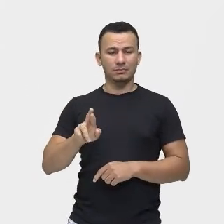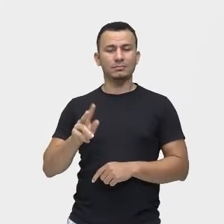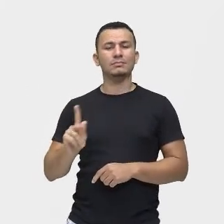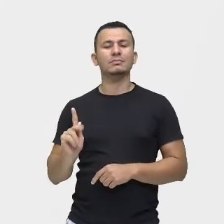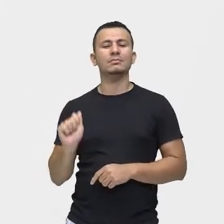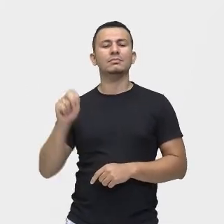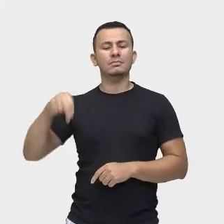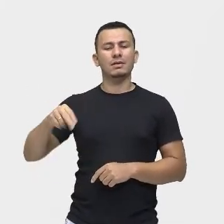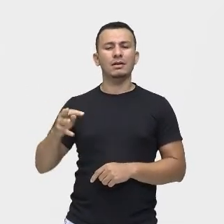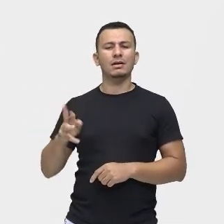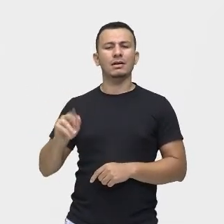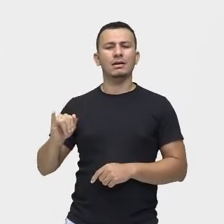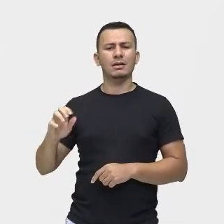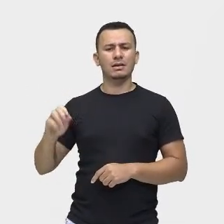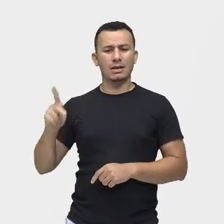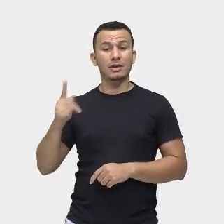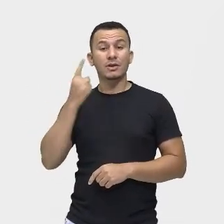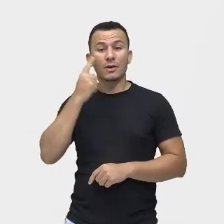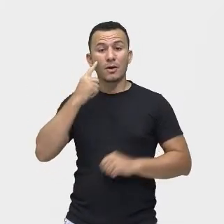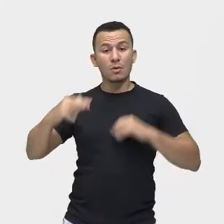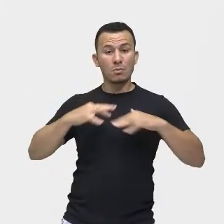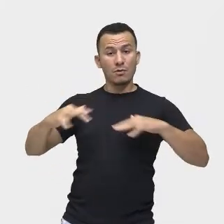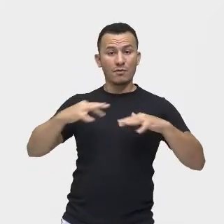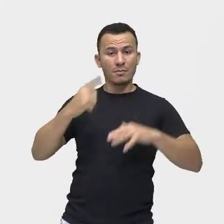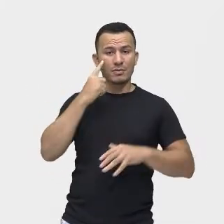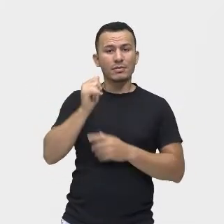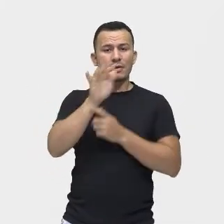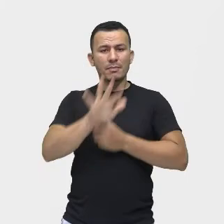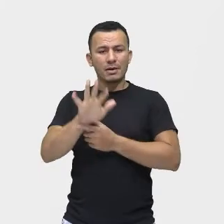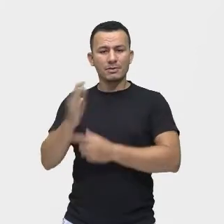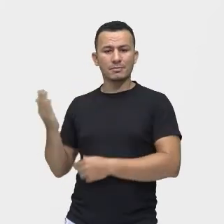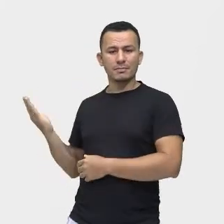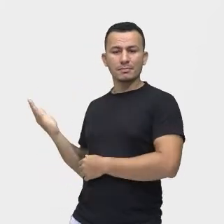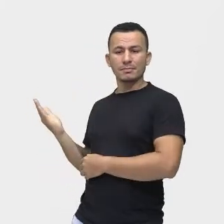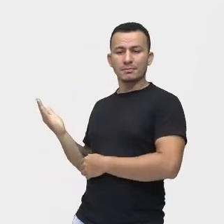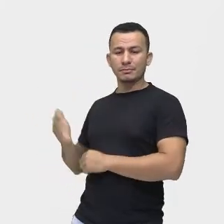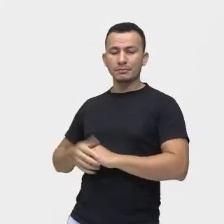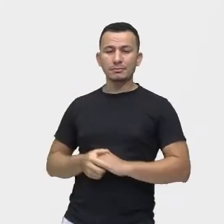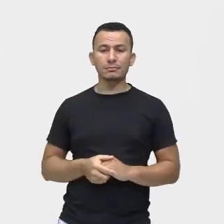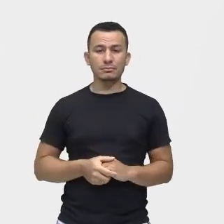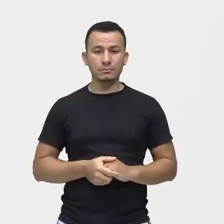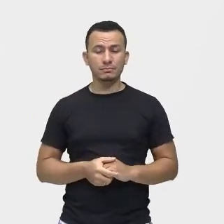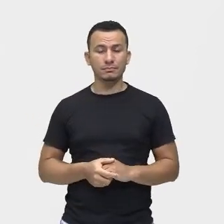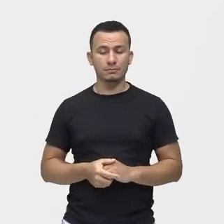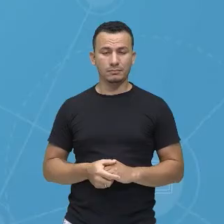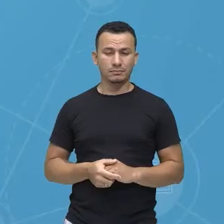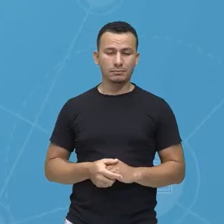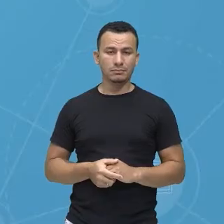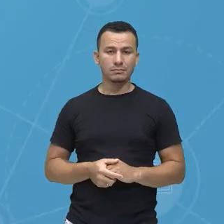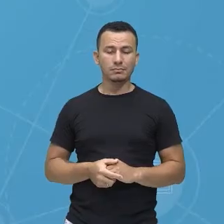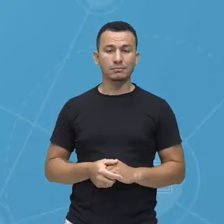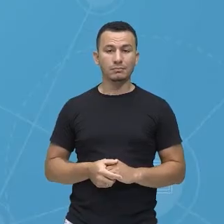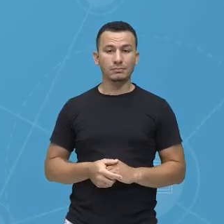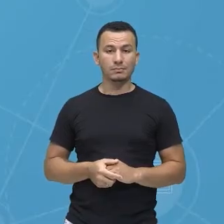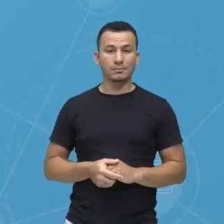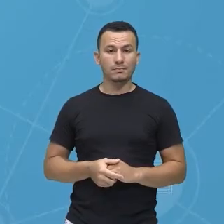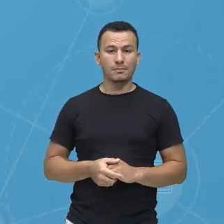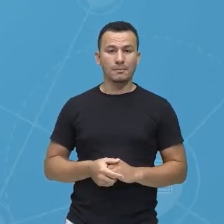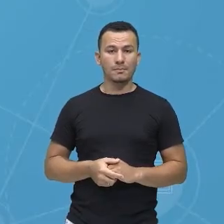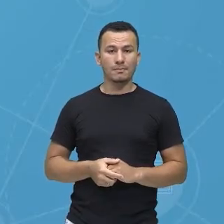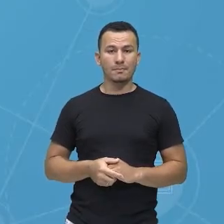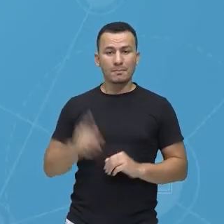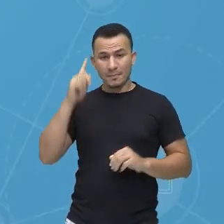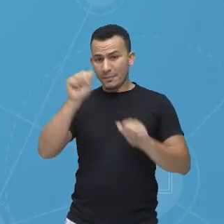em caminhar cruzando os pés em cima do skate enquanto ele está deslizando. E para vocês visualizarem melhor